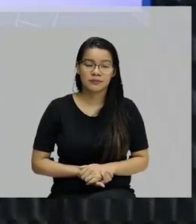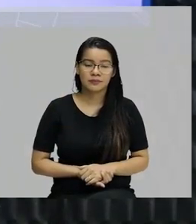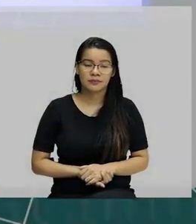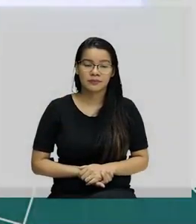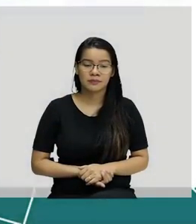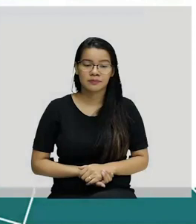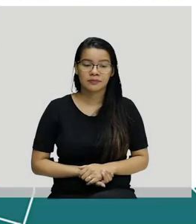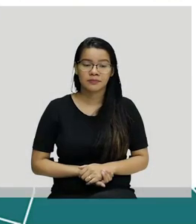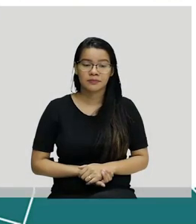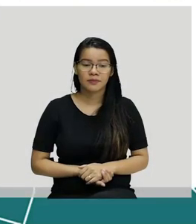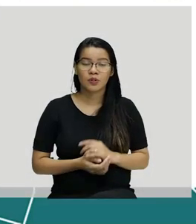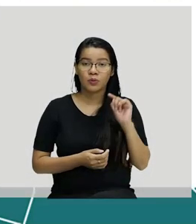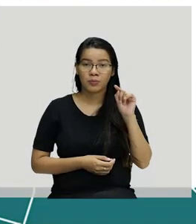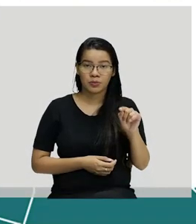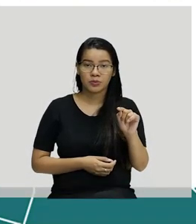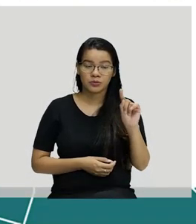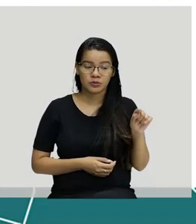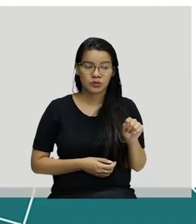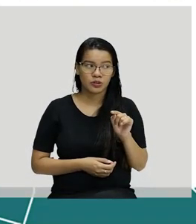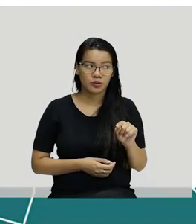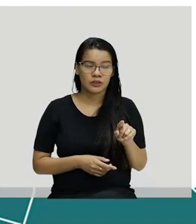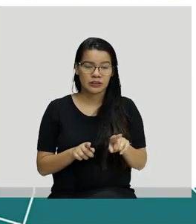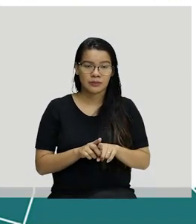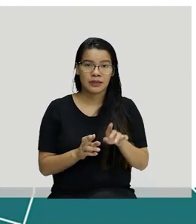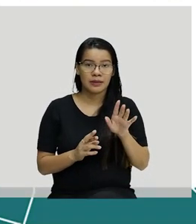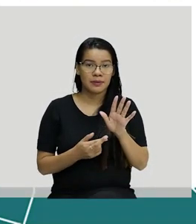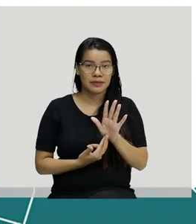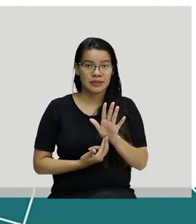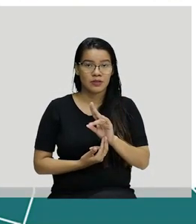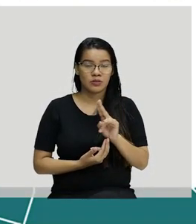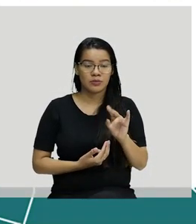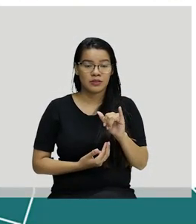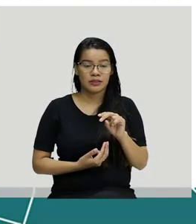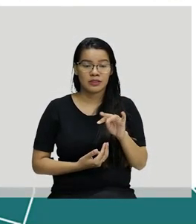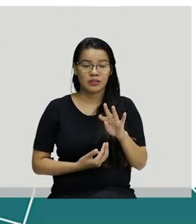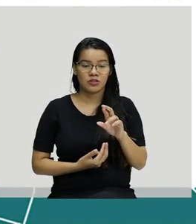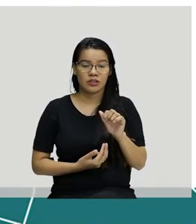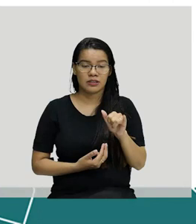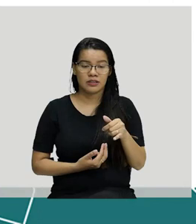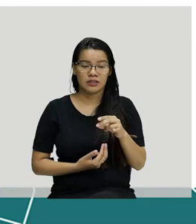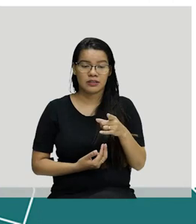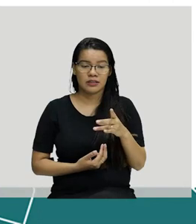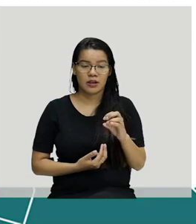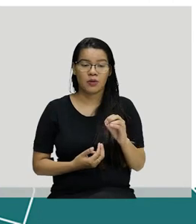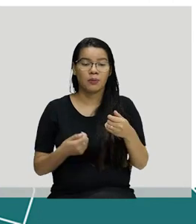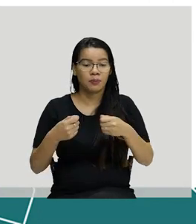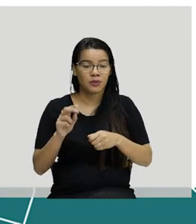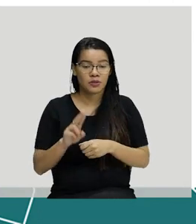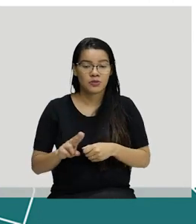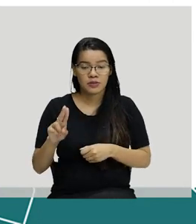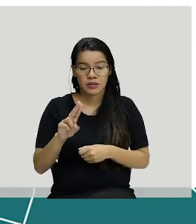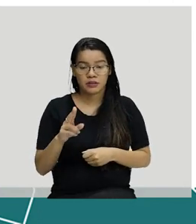eh e o ponto de interrogação também representa interjeições né na interjeição o ponto de interrogação pode ser utilizado de forma